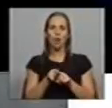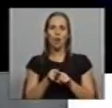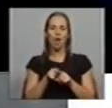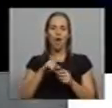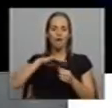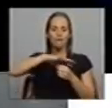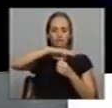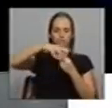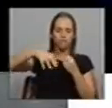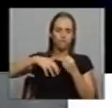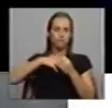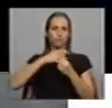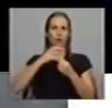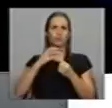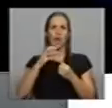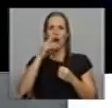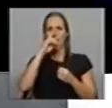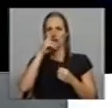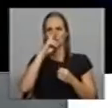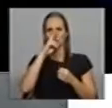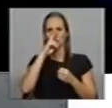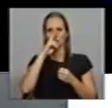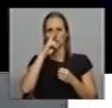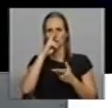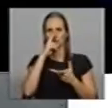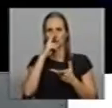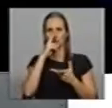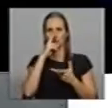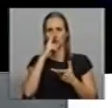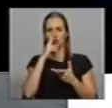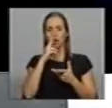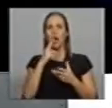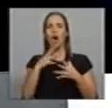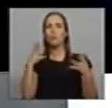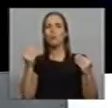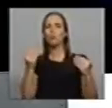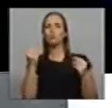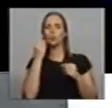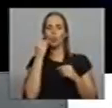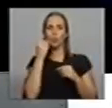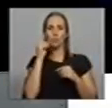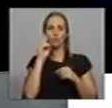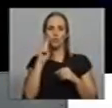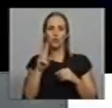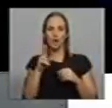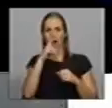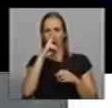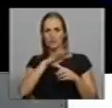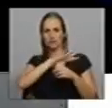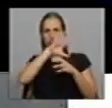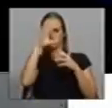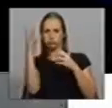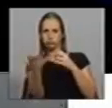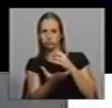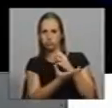volta, halos enormes de gás. Com enormes, isto também é interessante, nós encontramos estes halos de gás que podem ter até cerca